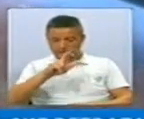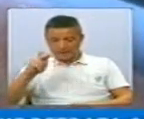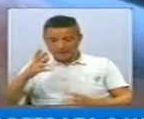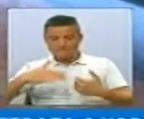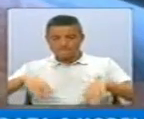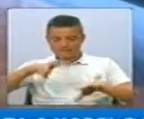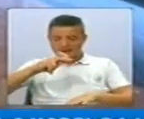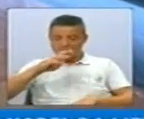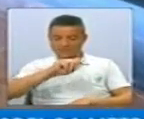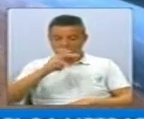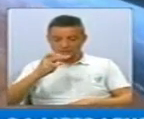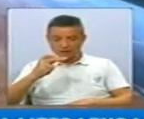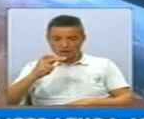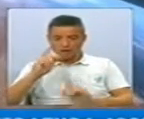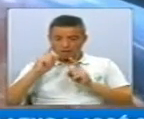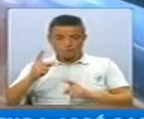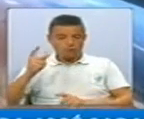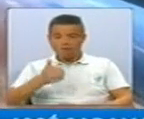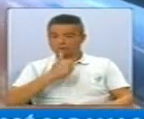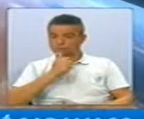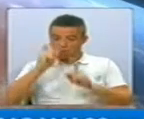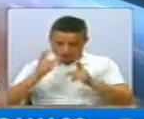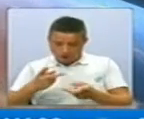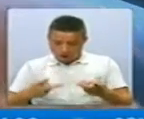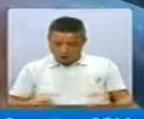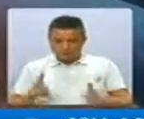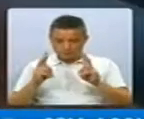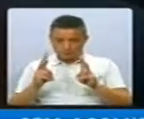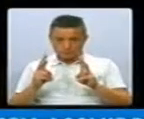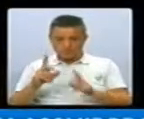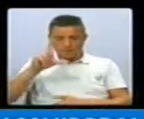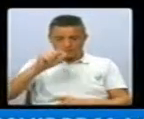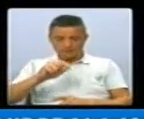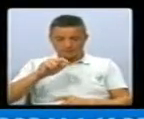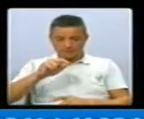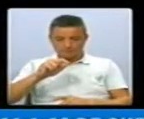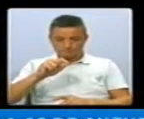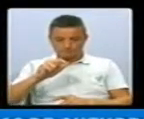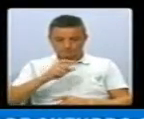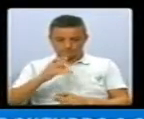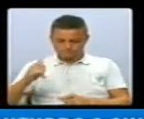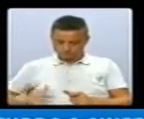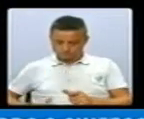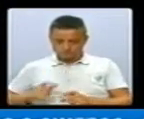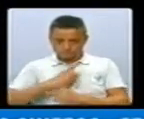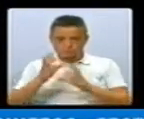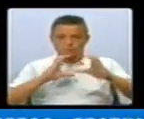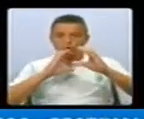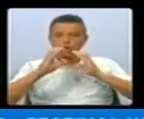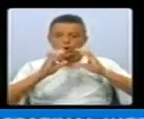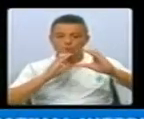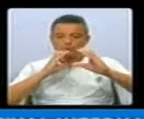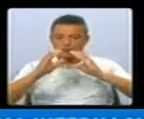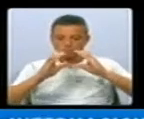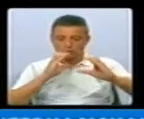e isso foi decisivo para que esta sonda fosse autorizada. É que a Maven vai também servir de backup, de suplente ao nível da comunicação entre os